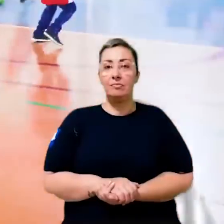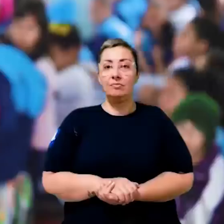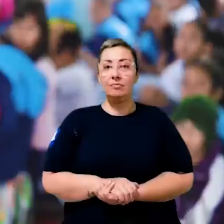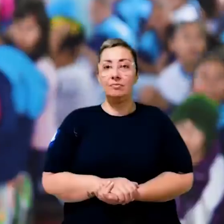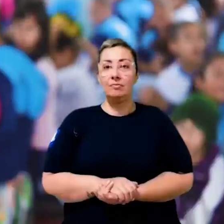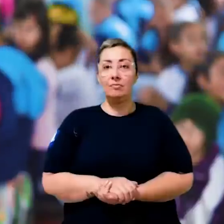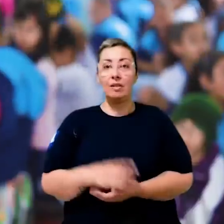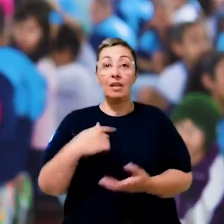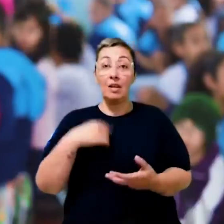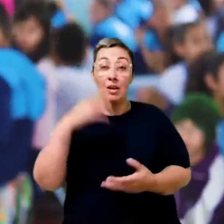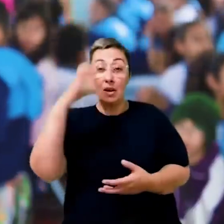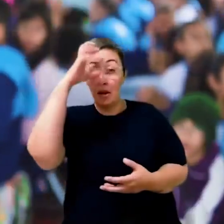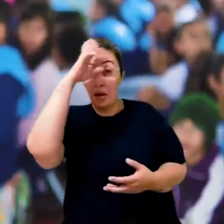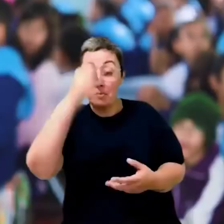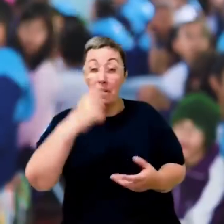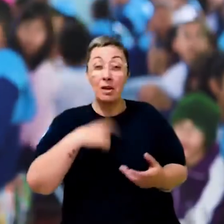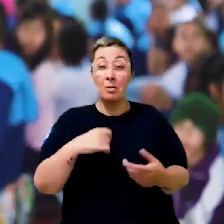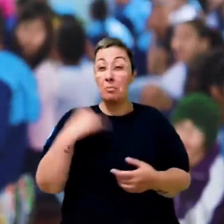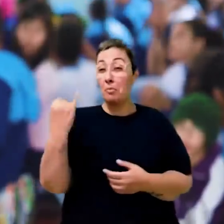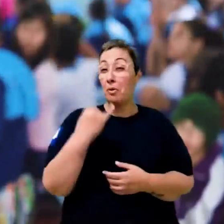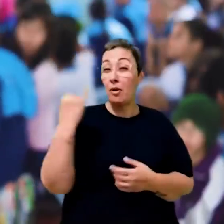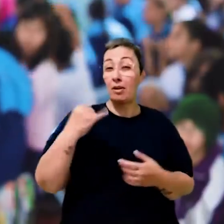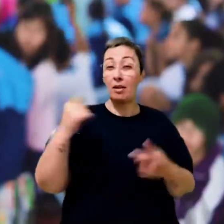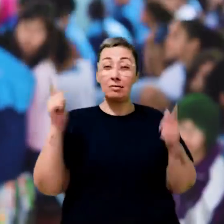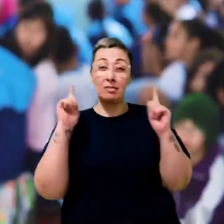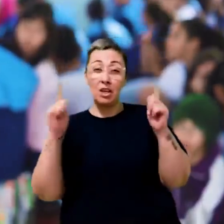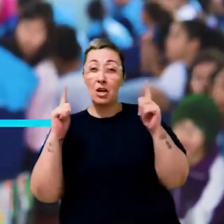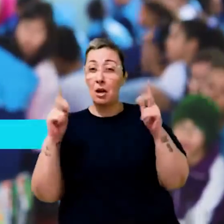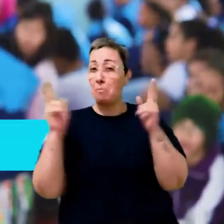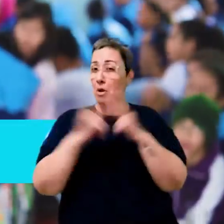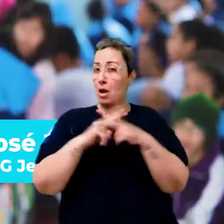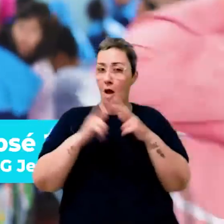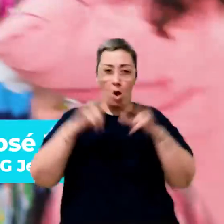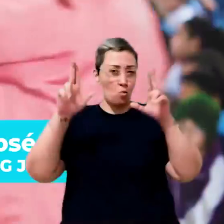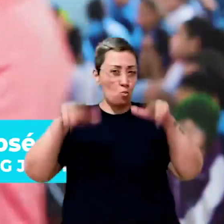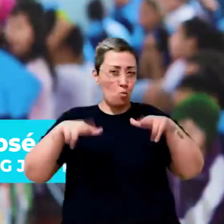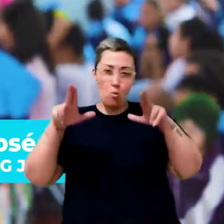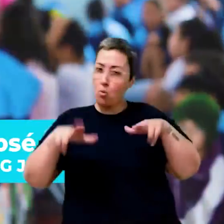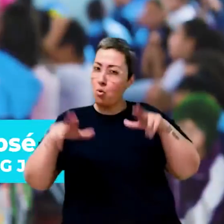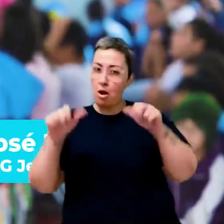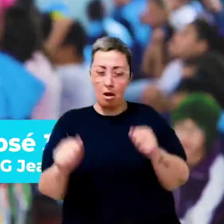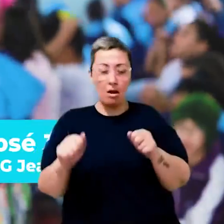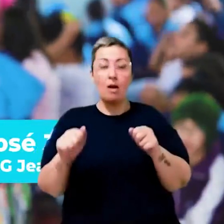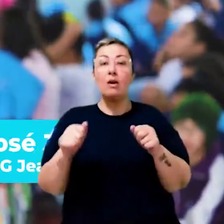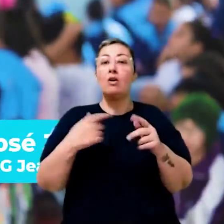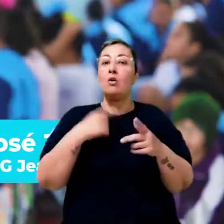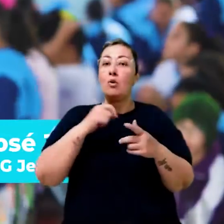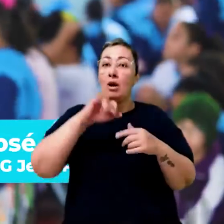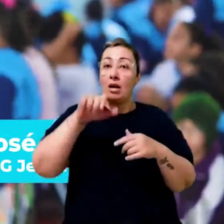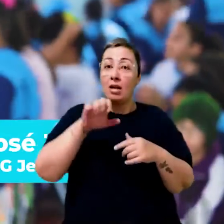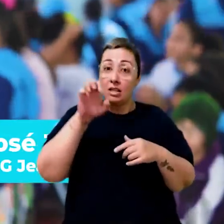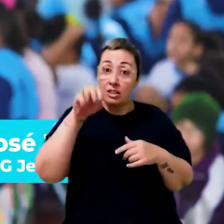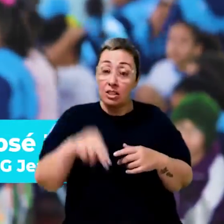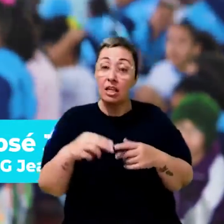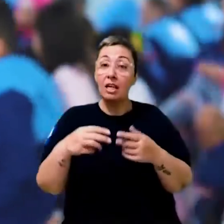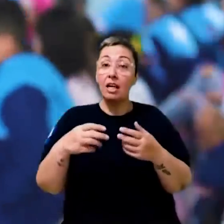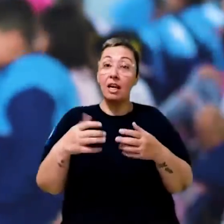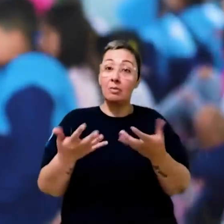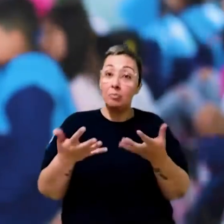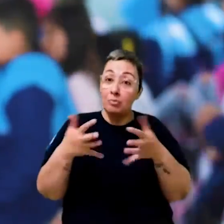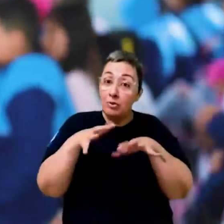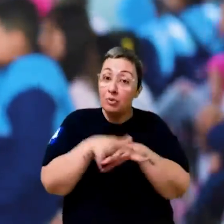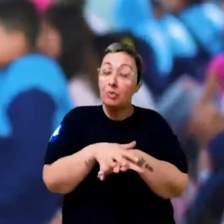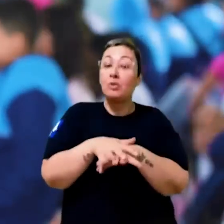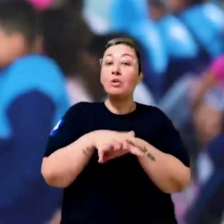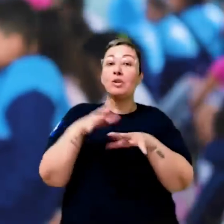Eu aprendi que o importante é se divertir, nunca brigar. Que o jeito é para se reunir. A